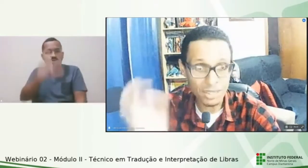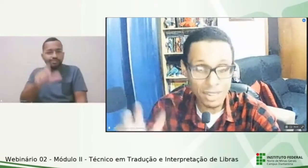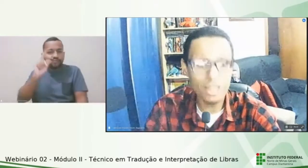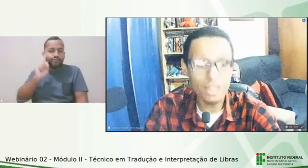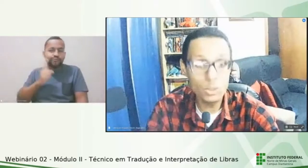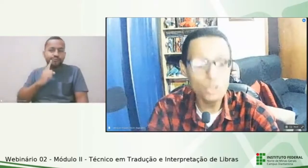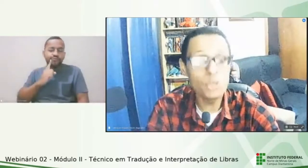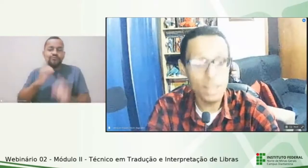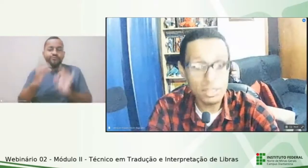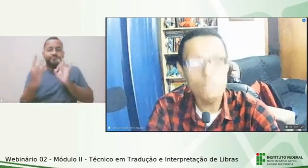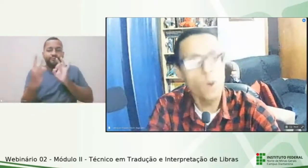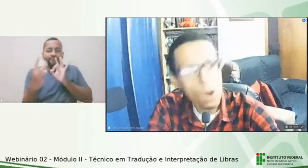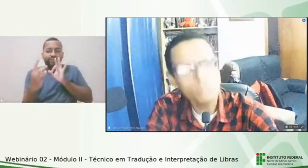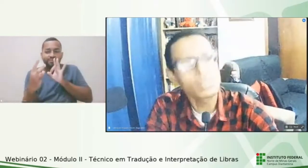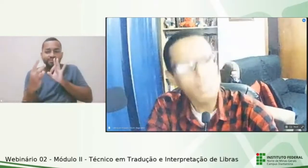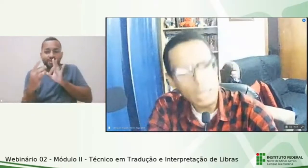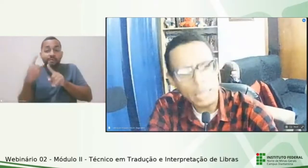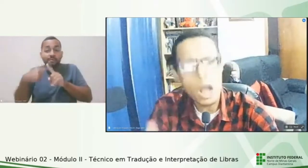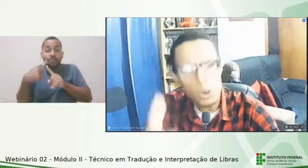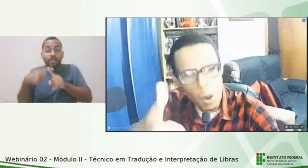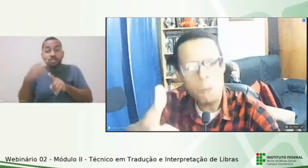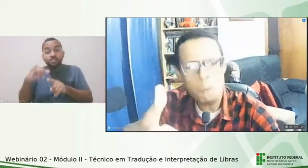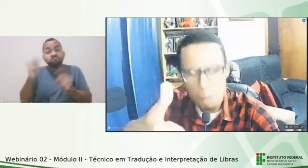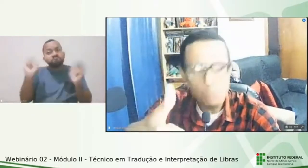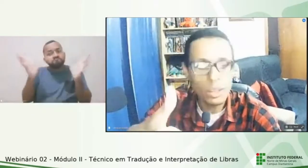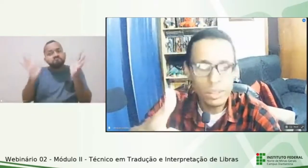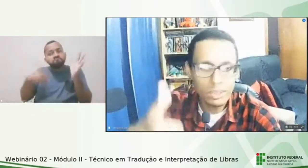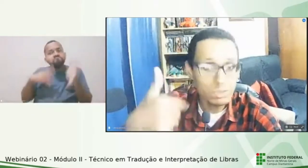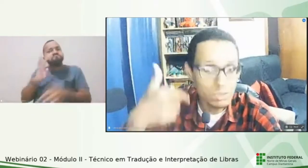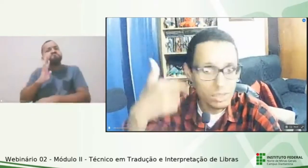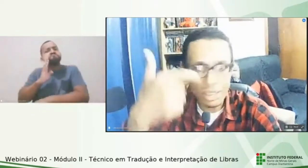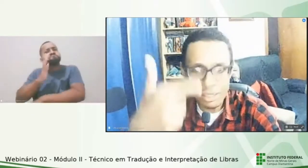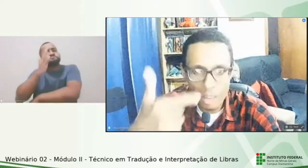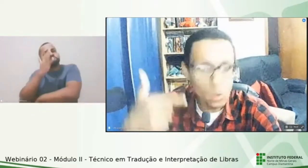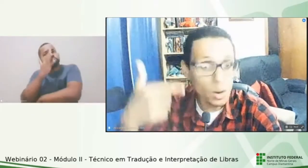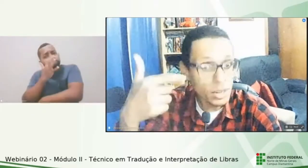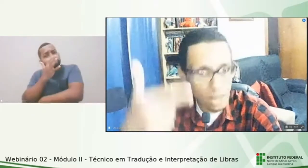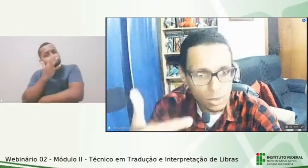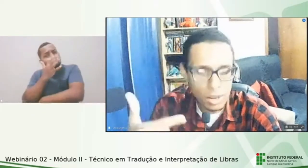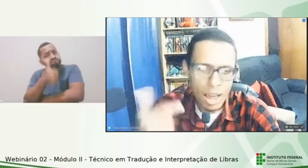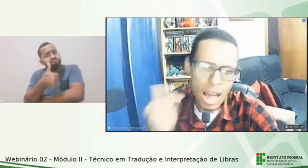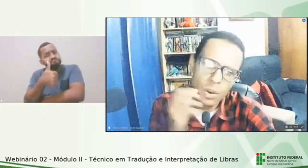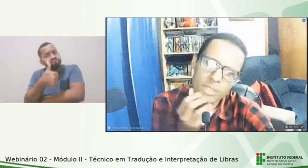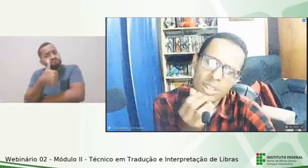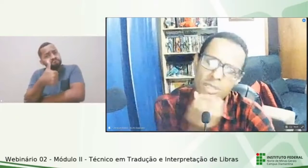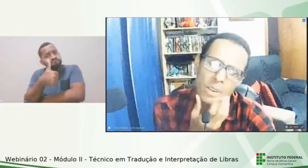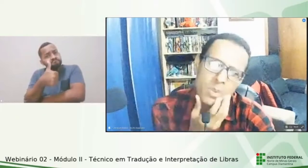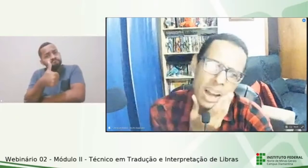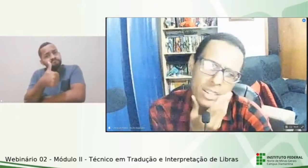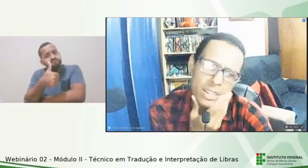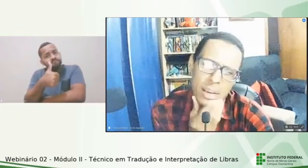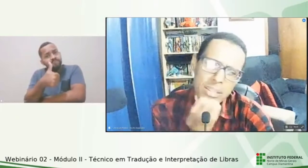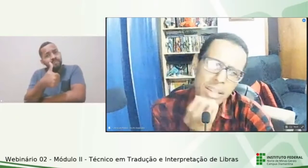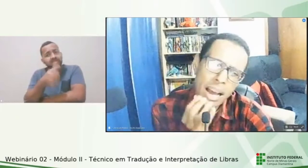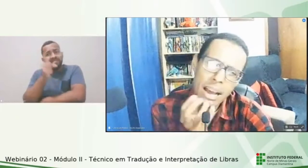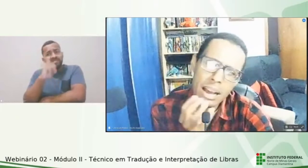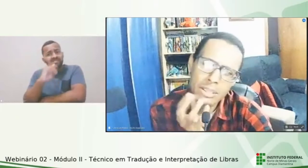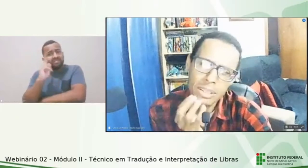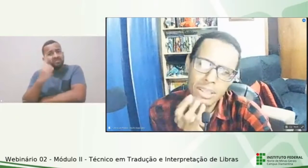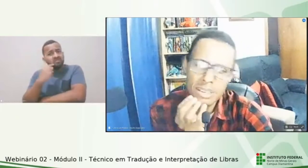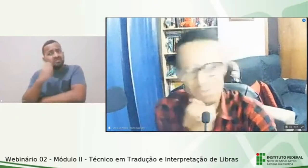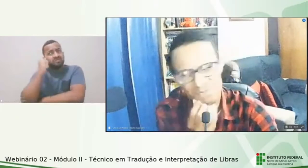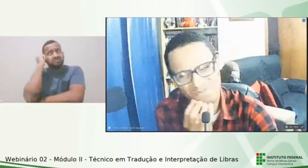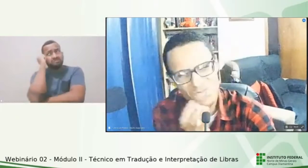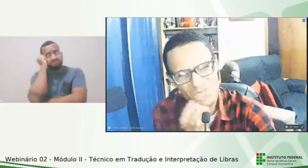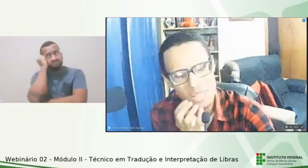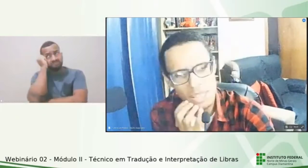estiver sinalizando e o surdo estiver assim, nossa, que legal, ó, ele está concordando. Agora, se ele estiver com cara de paisagem,